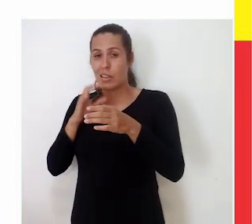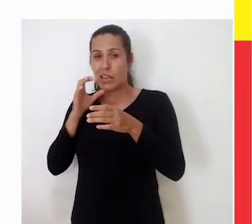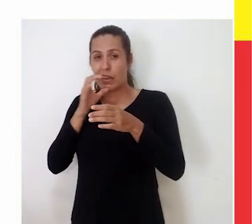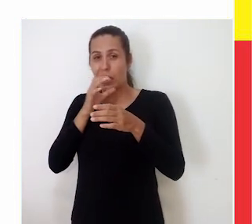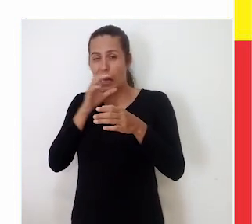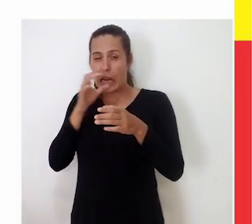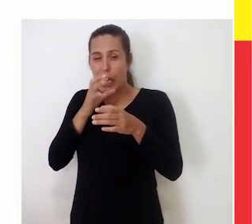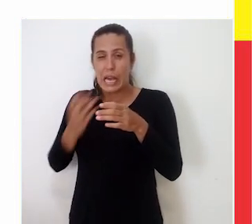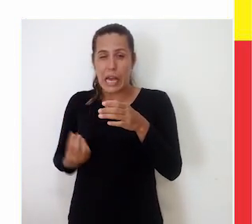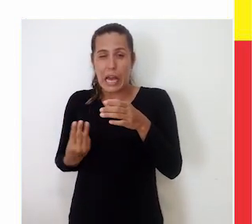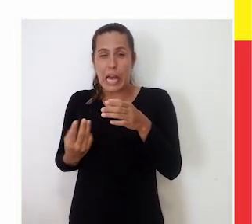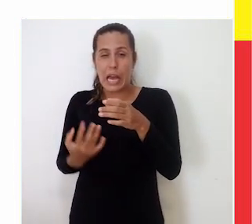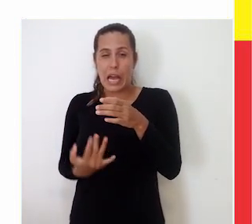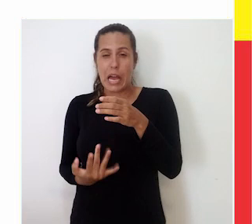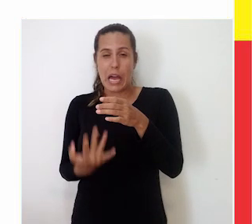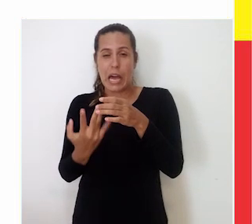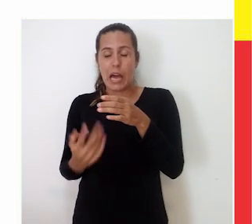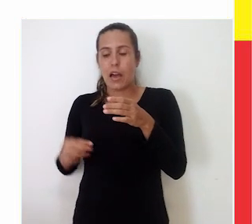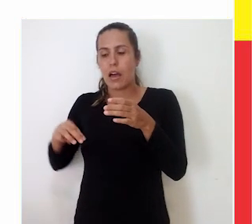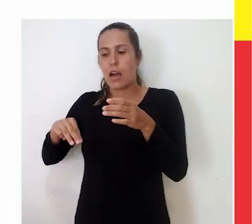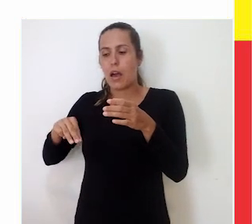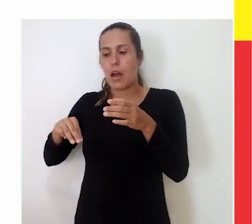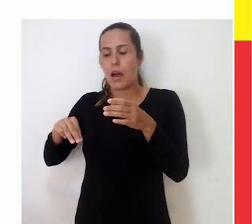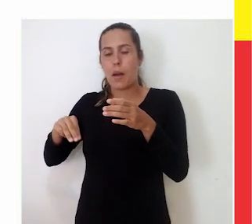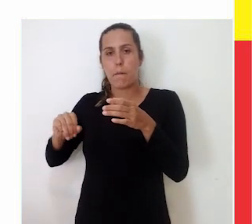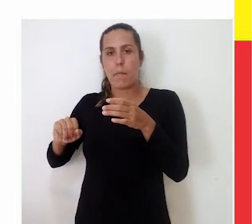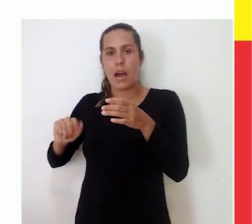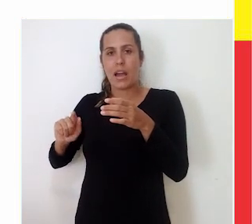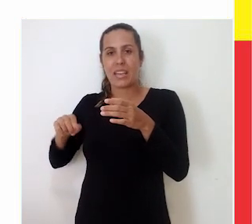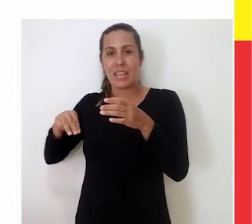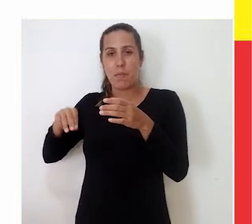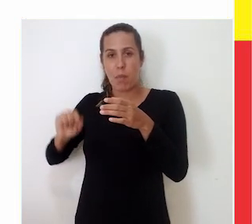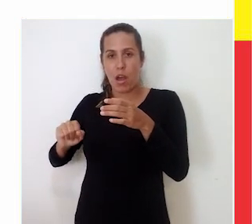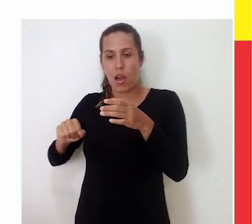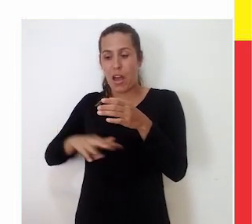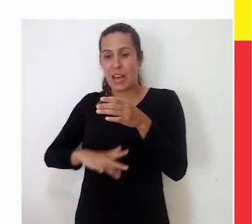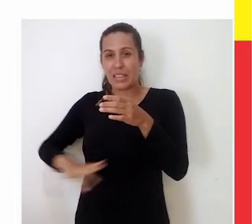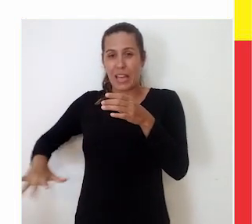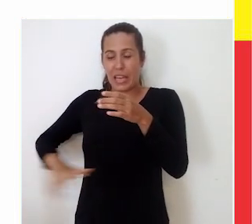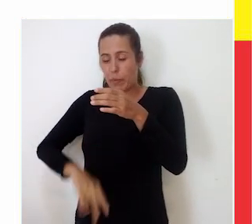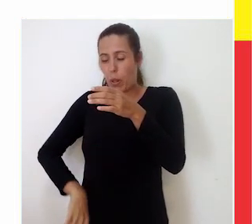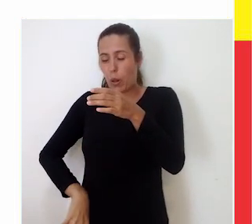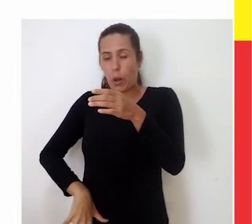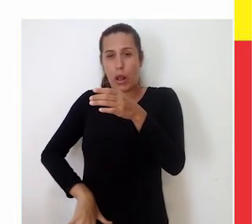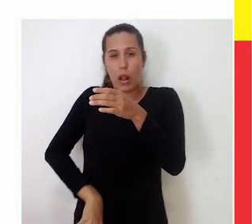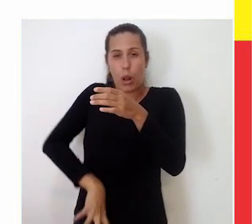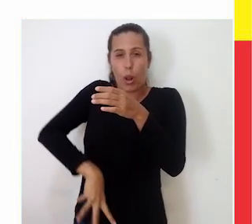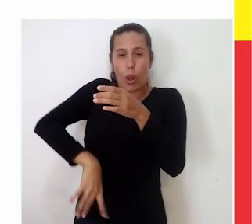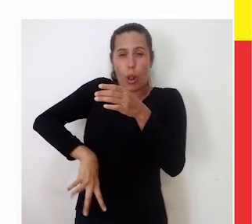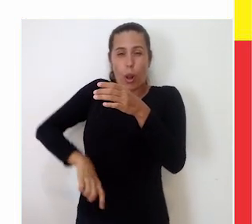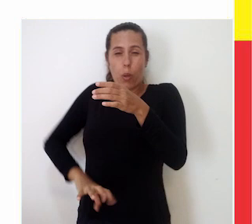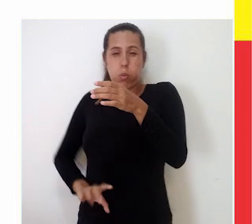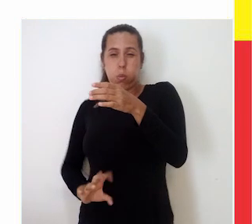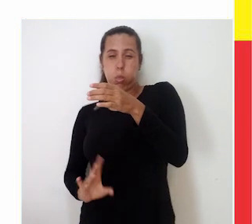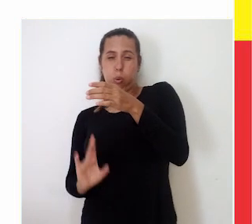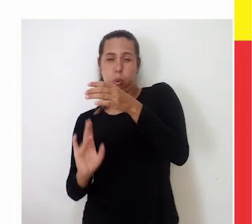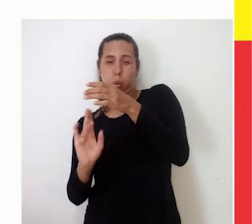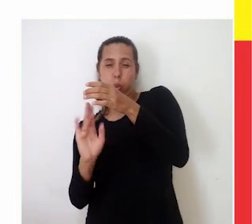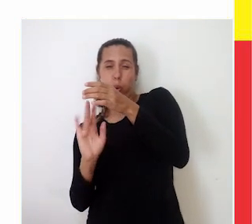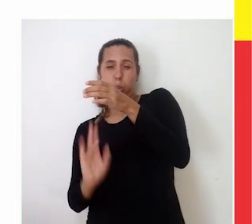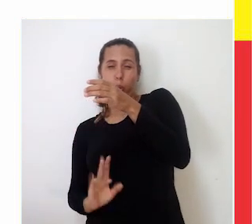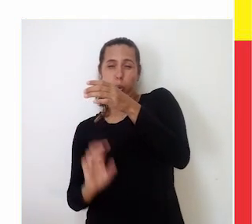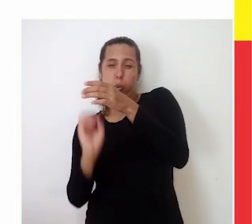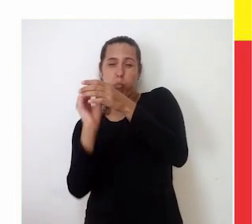material magmático, que está onde? No interior da Terra. Não solidificou ainda, está em formato